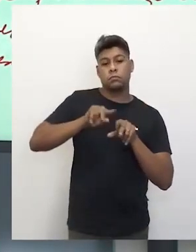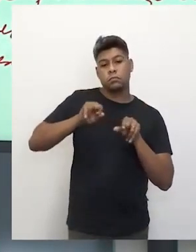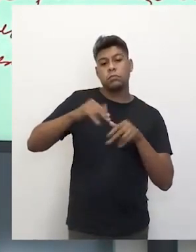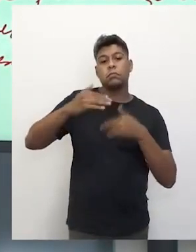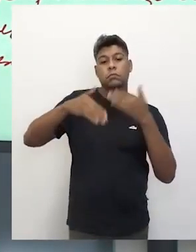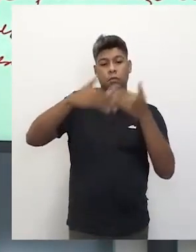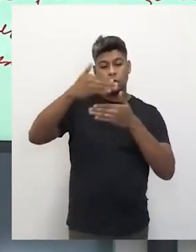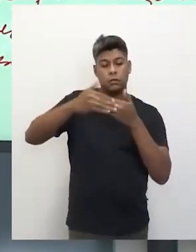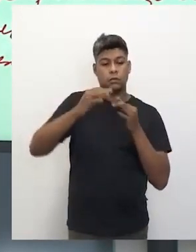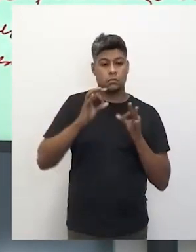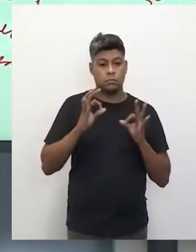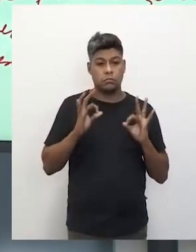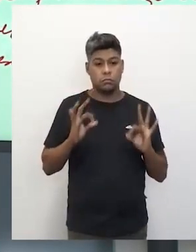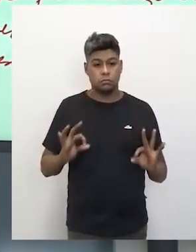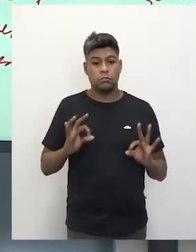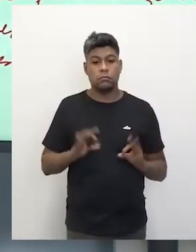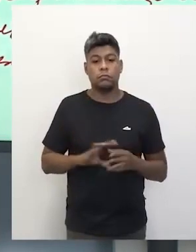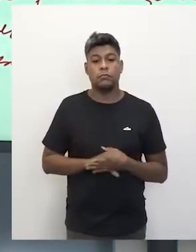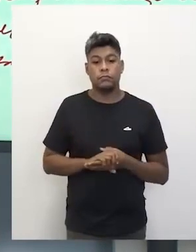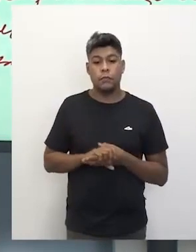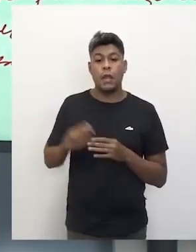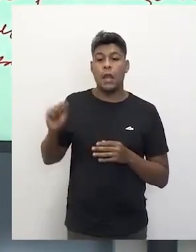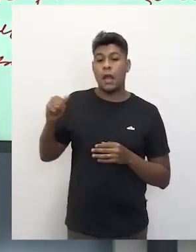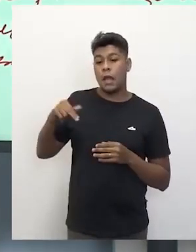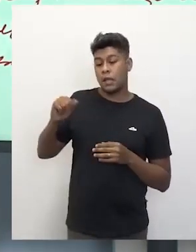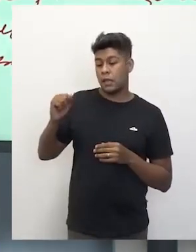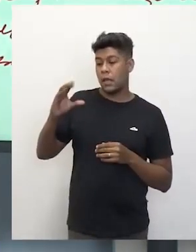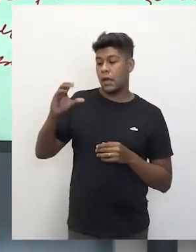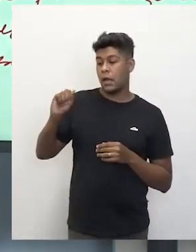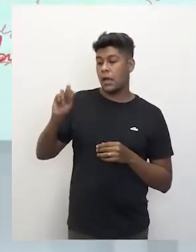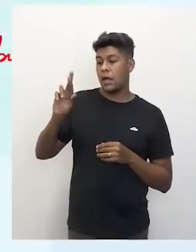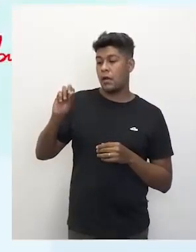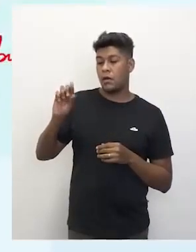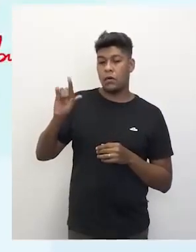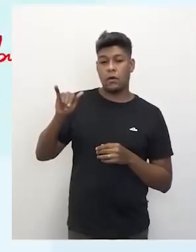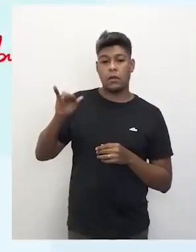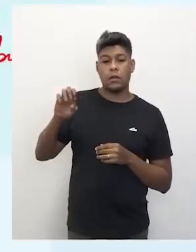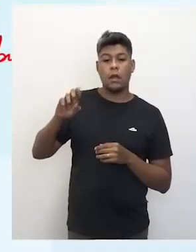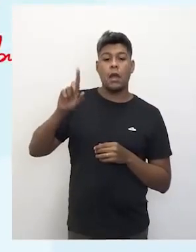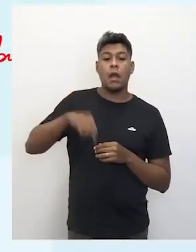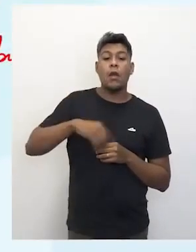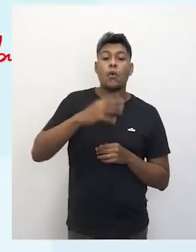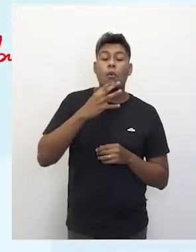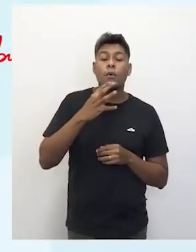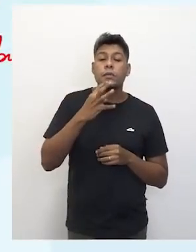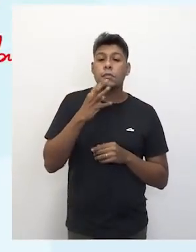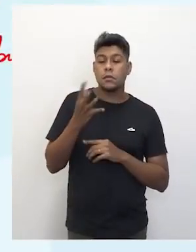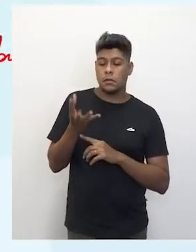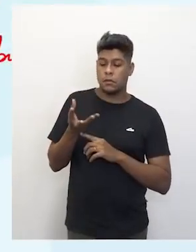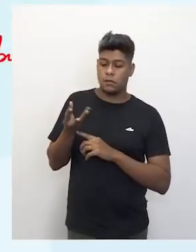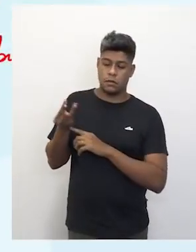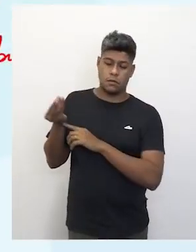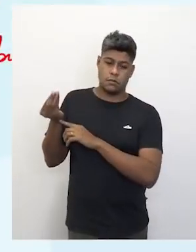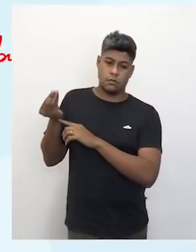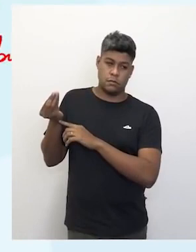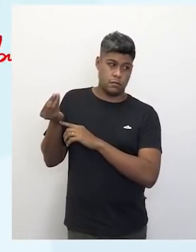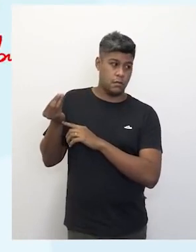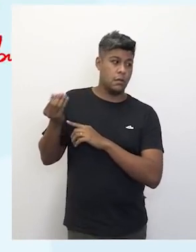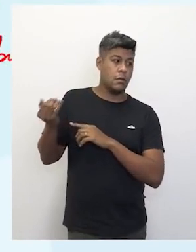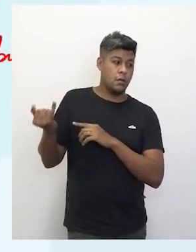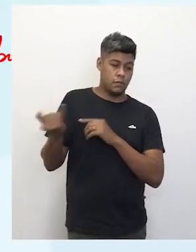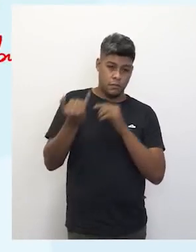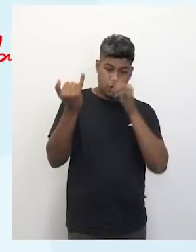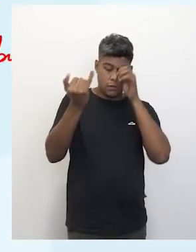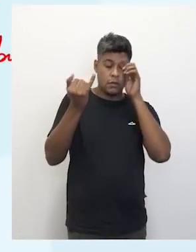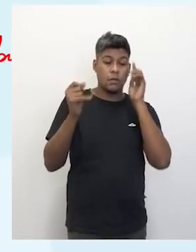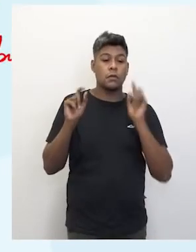processo de legitimação, tá? Ana Caroline falou que é reconhecer as obras, ou seja, né, a questão do reconhecimento, da importância,